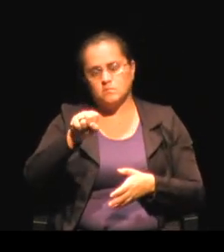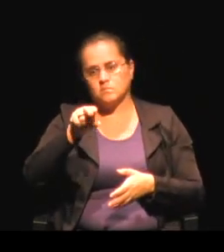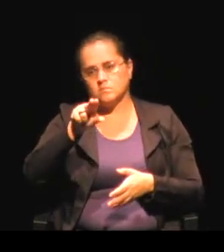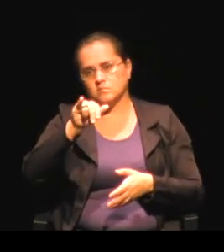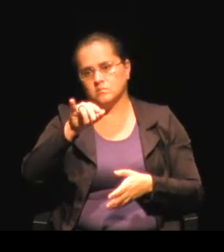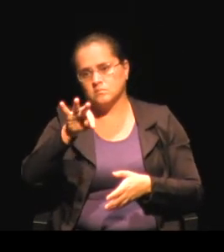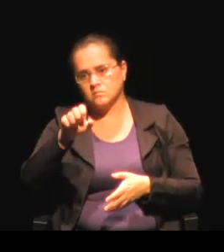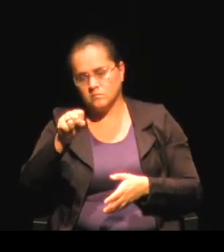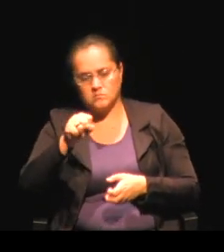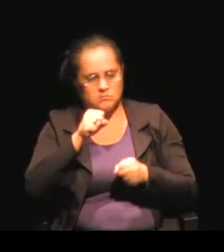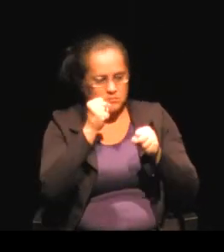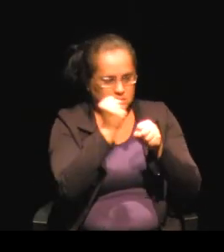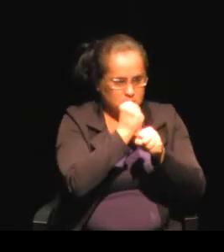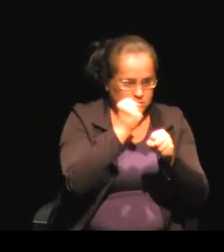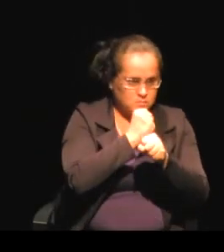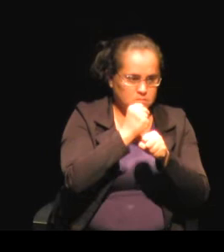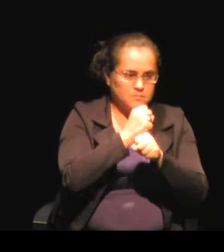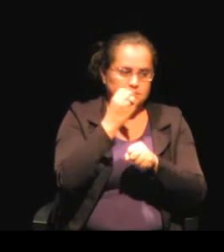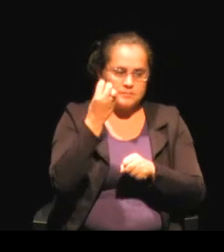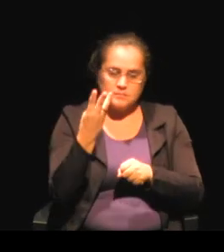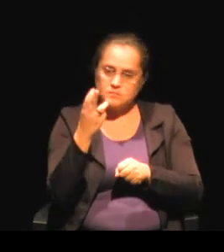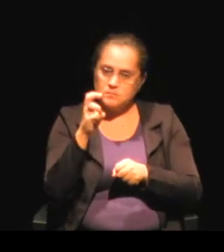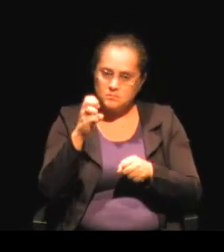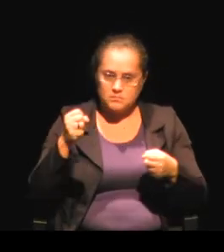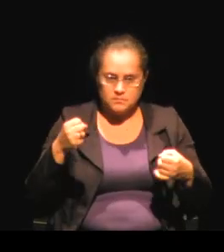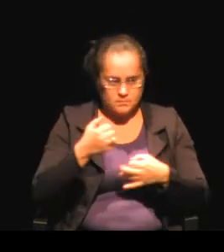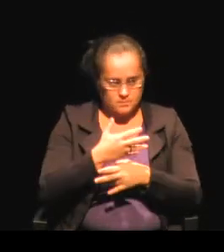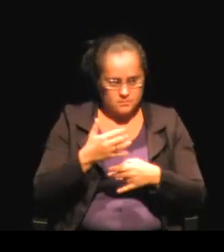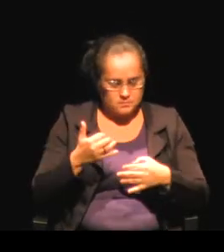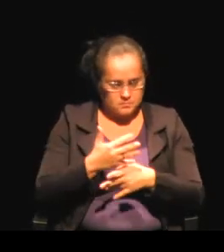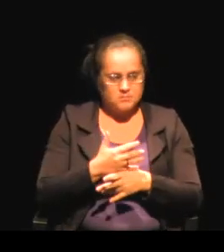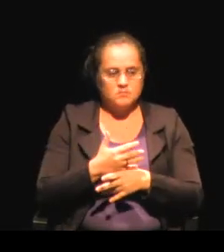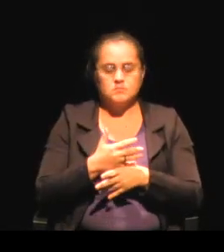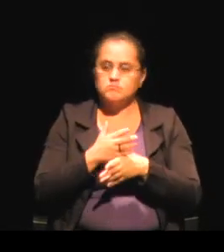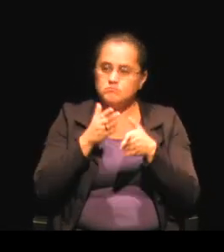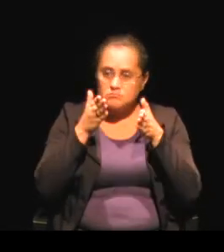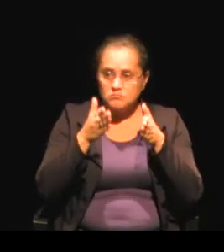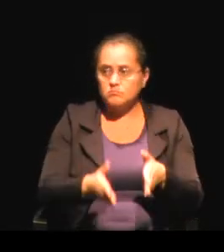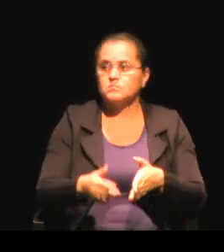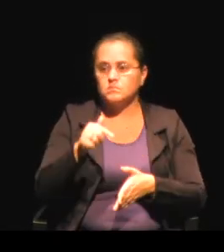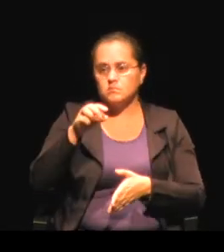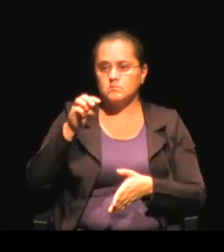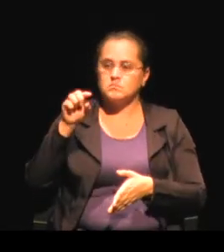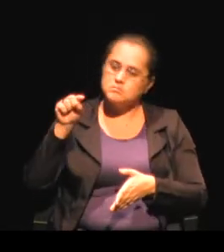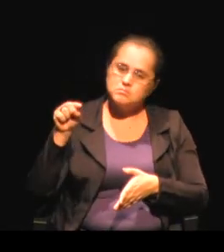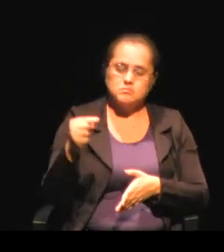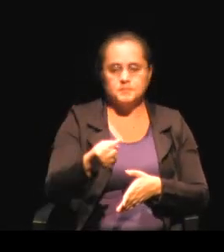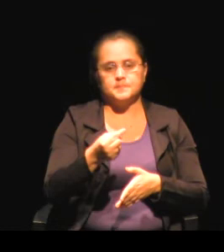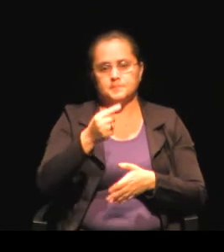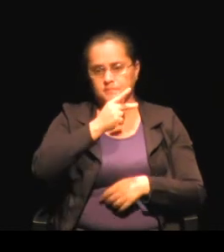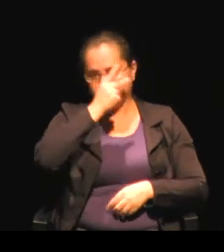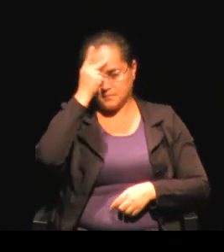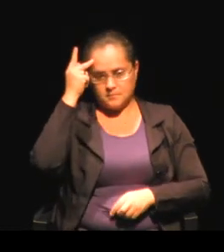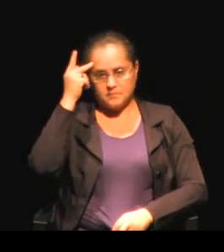o requerimento acústico aí foi uma coisa muito, muito forte. Esse tipo de caixilho é duplo, selado, e